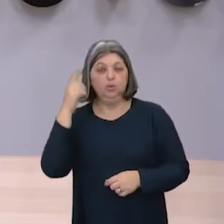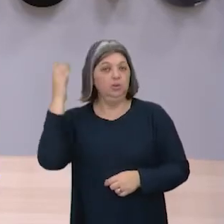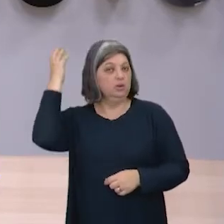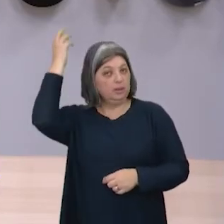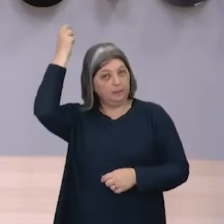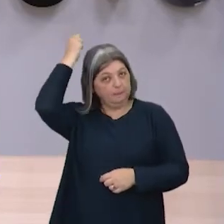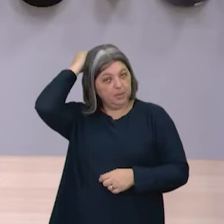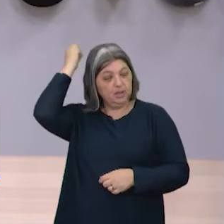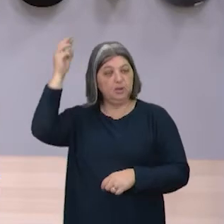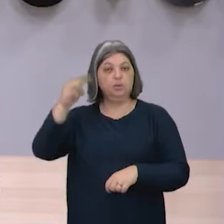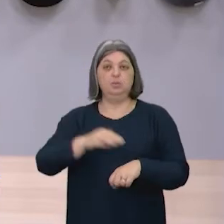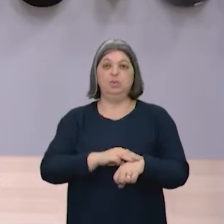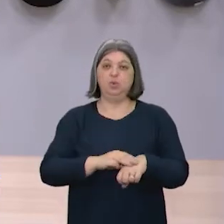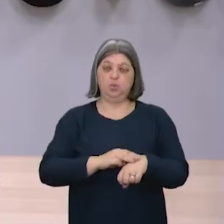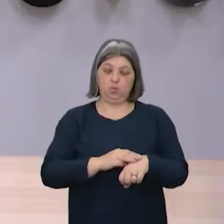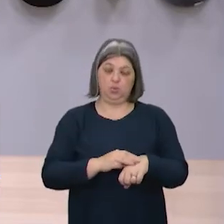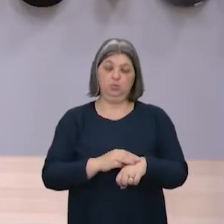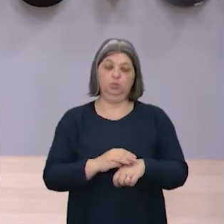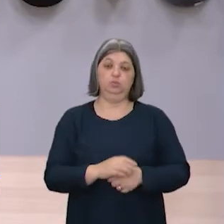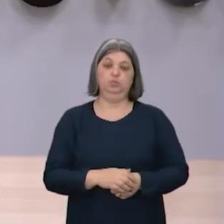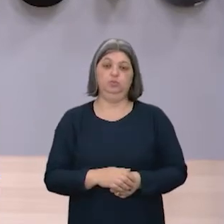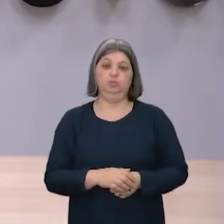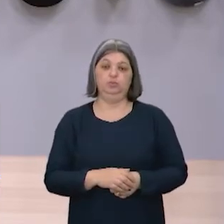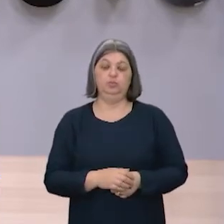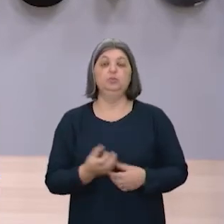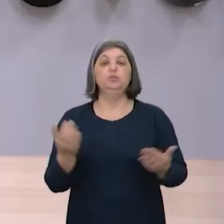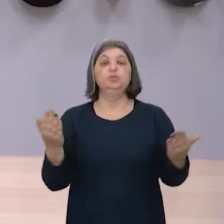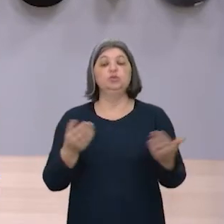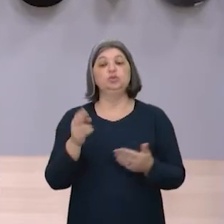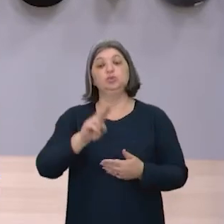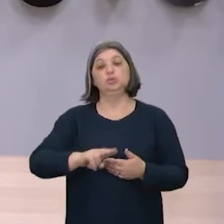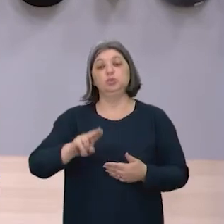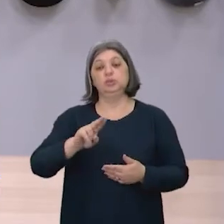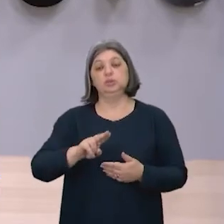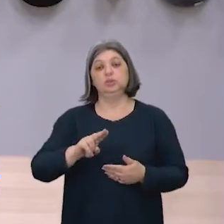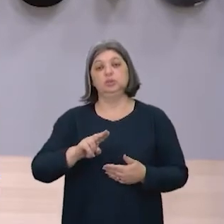cabelo está aí preso num coque. E hoje eu estou usando uma blusa